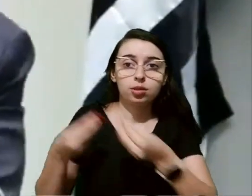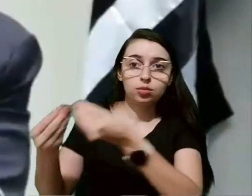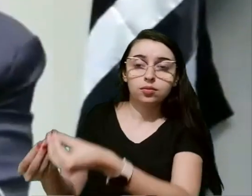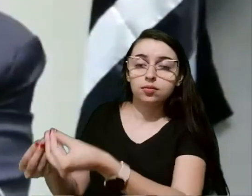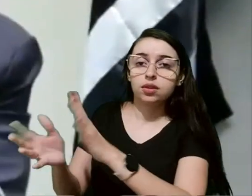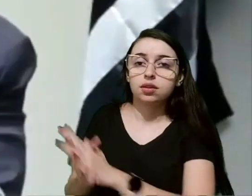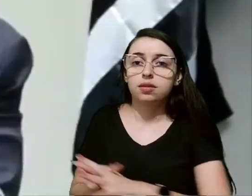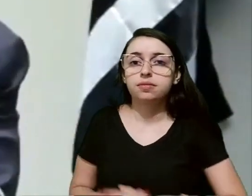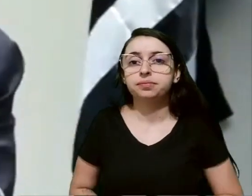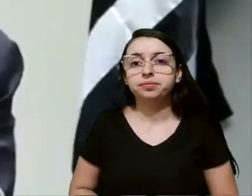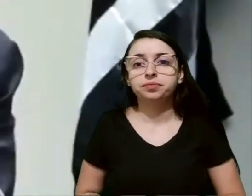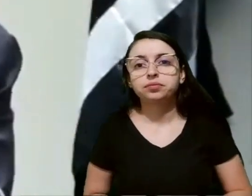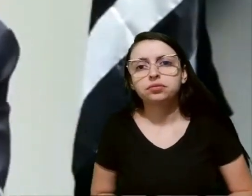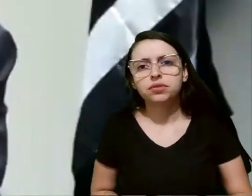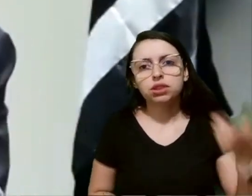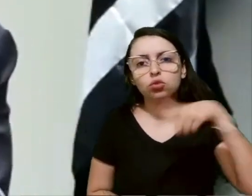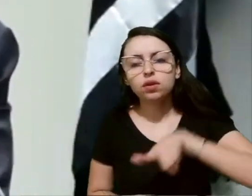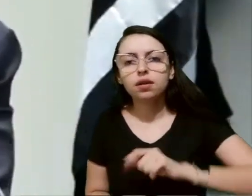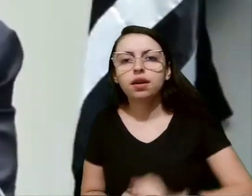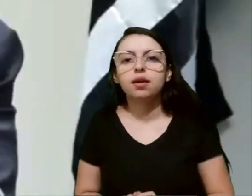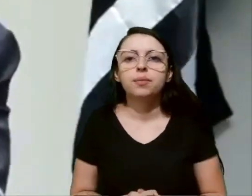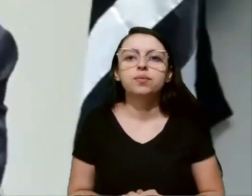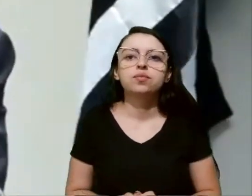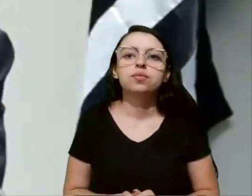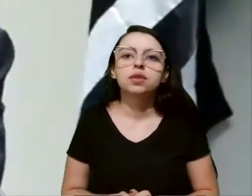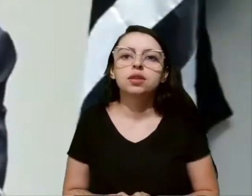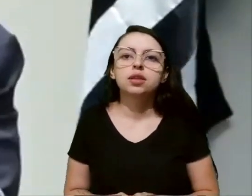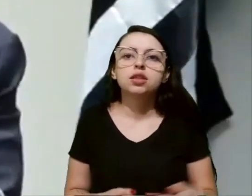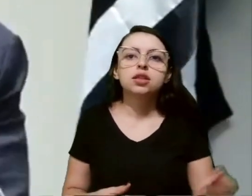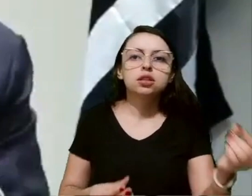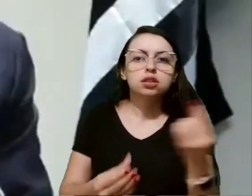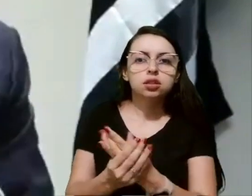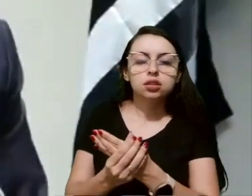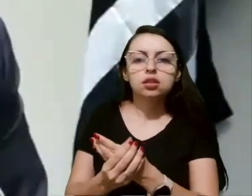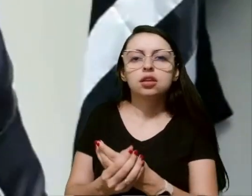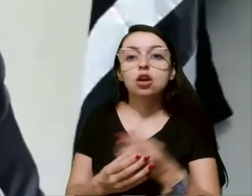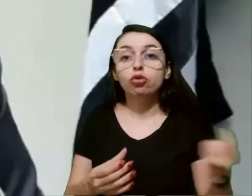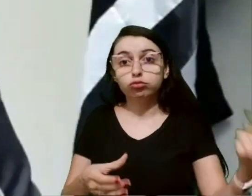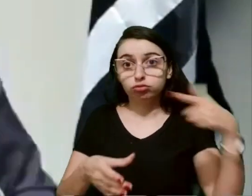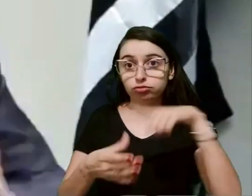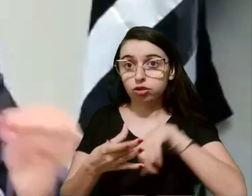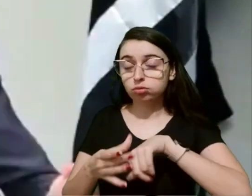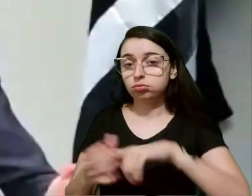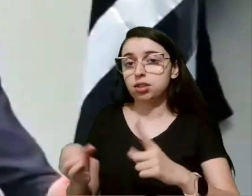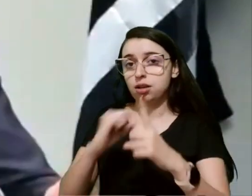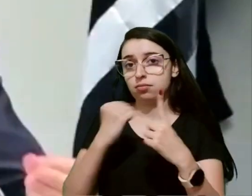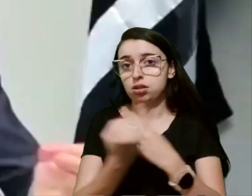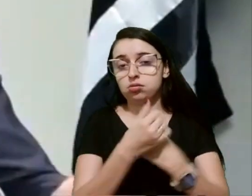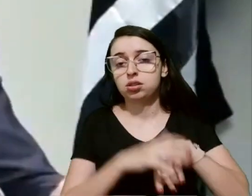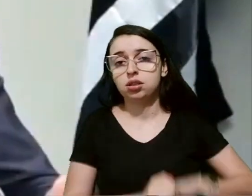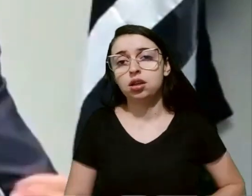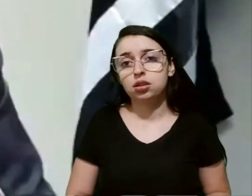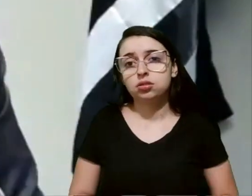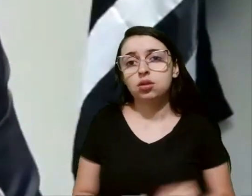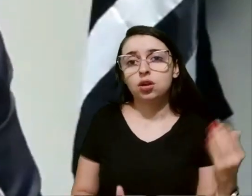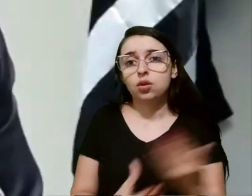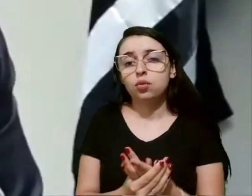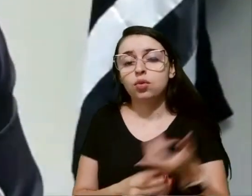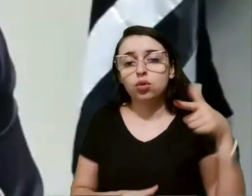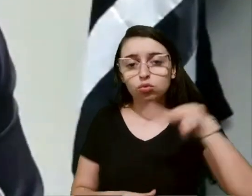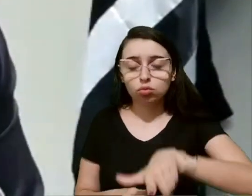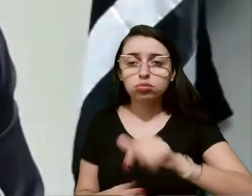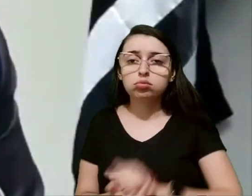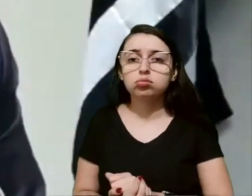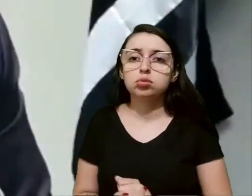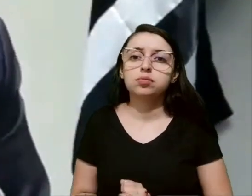lado de reformar, né, ao lado de reinclusão social. E, o recurso acabou sendo julgado por